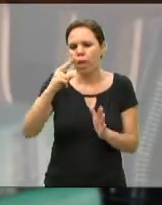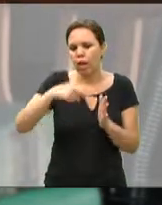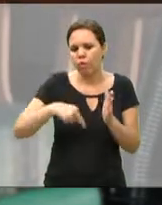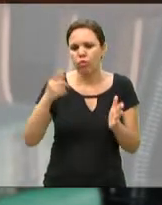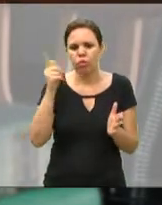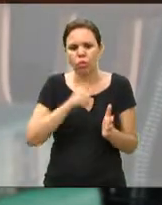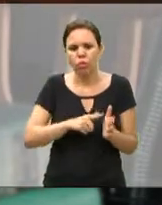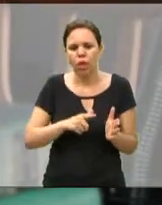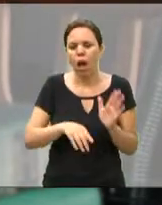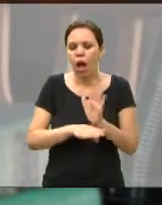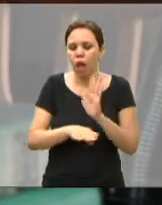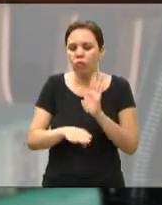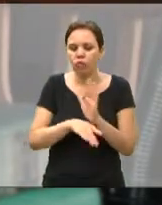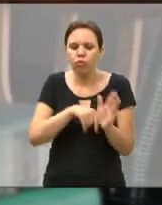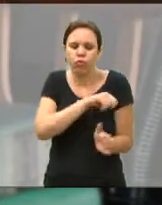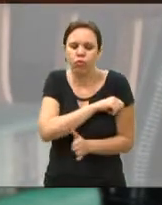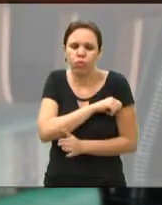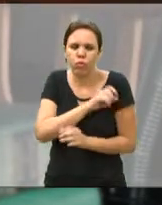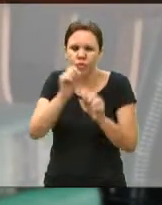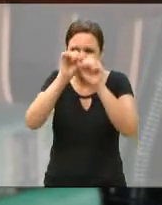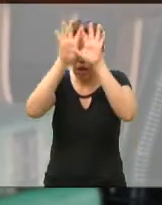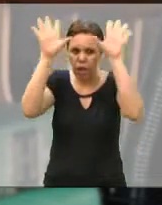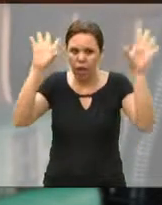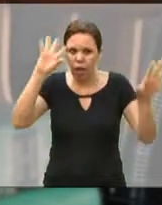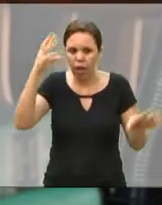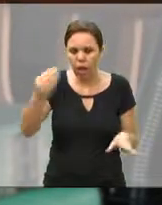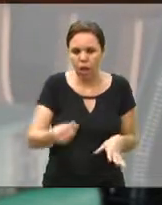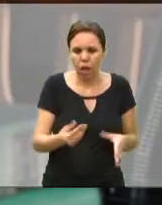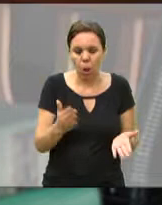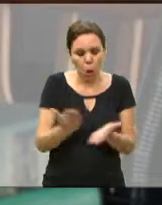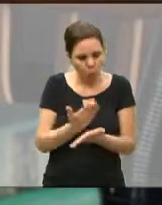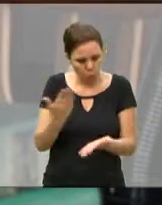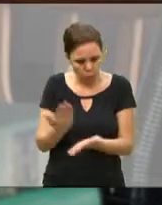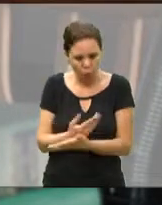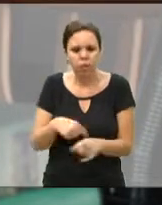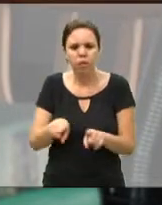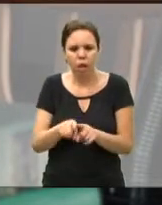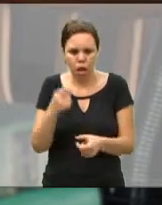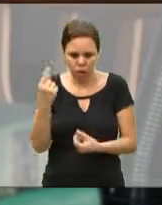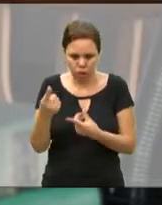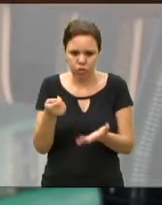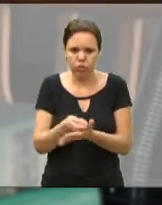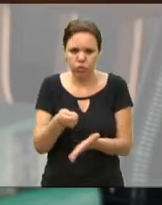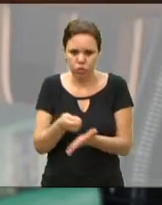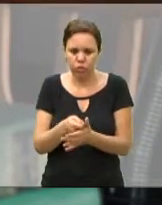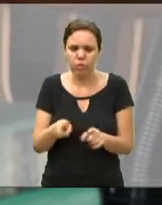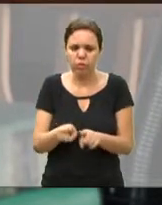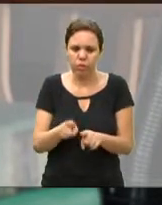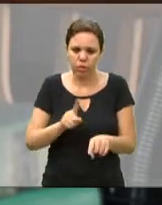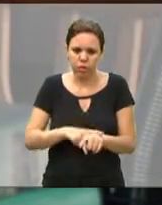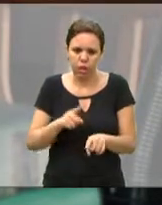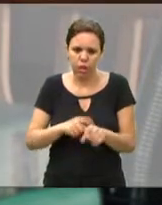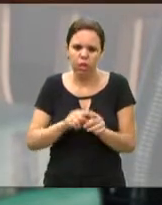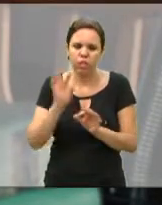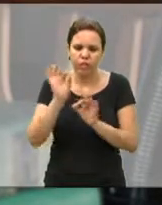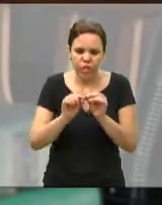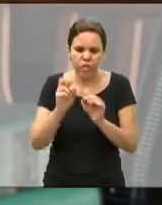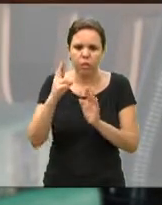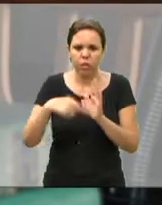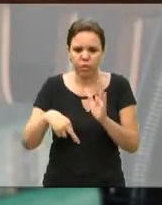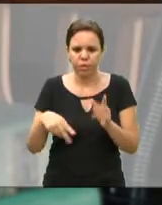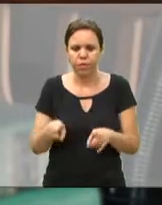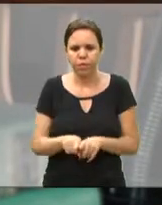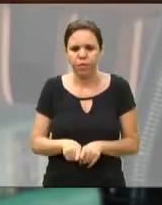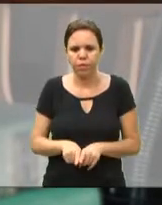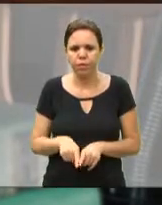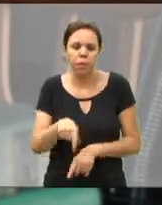auxiliar o aluno, não só nos livros obrigatórios, por exemplo, para o vestibular e tudo mais, mas na hora de redigir, às vezes, uma redação.